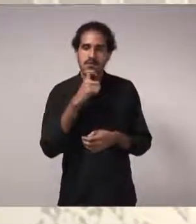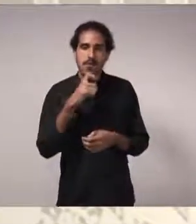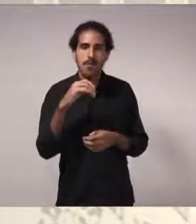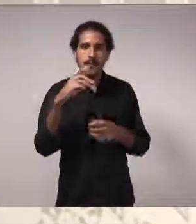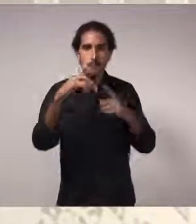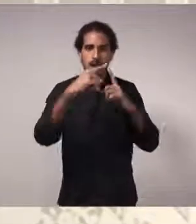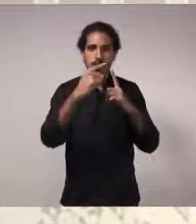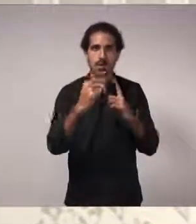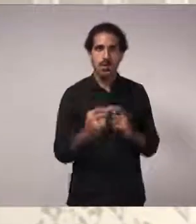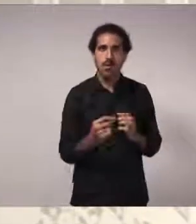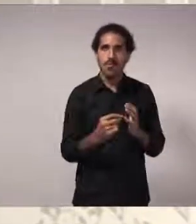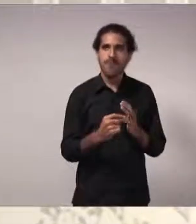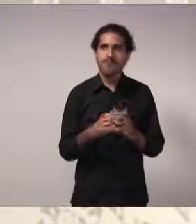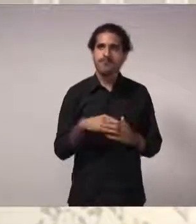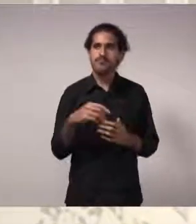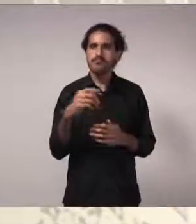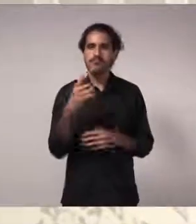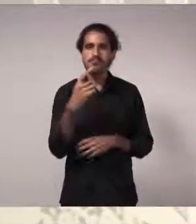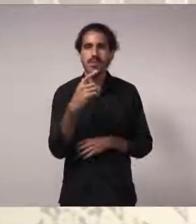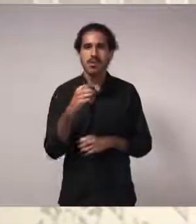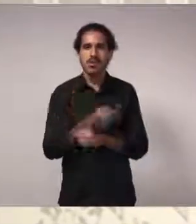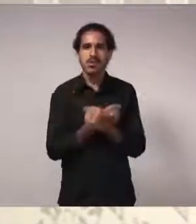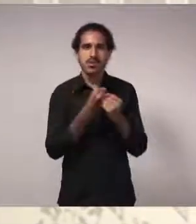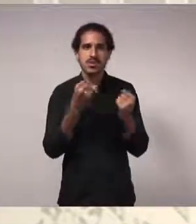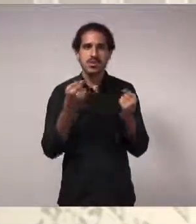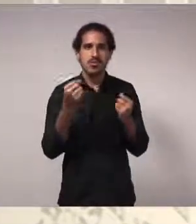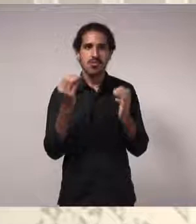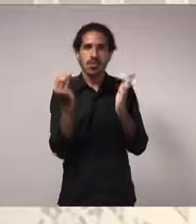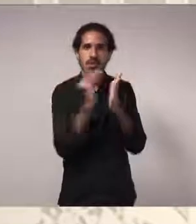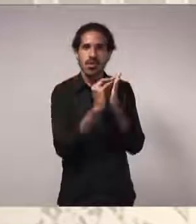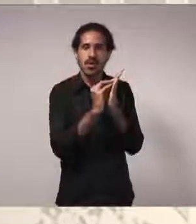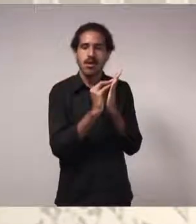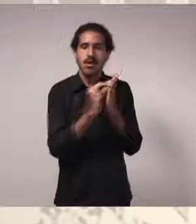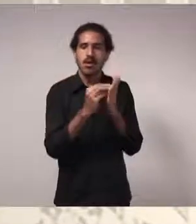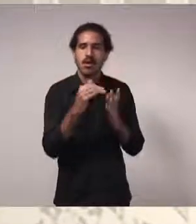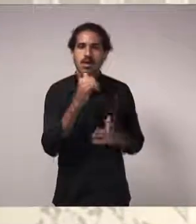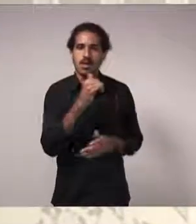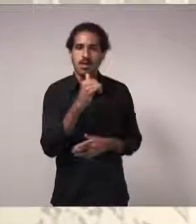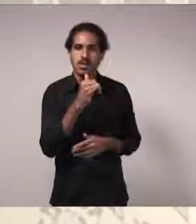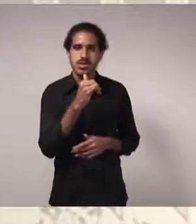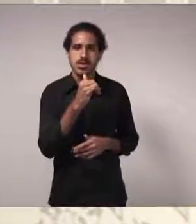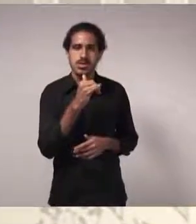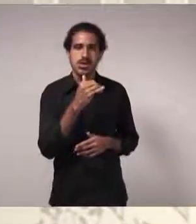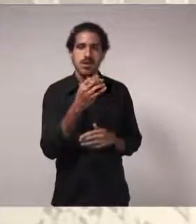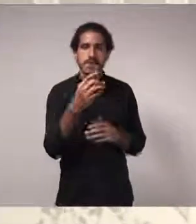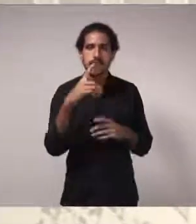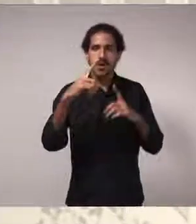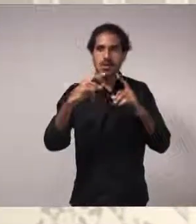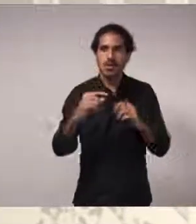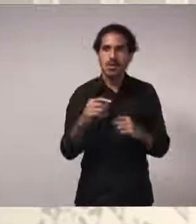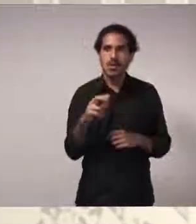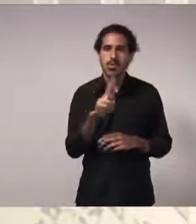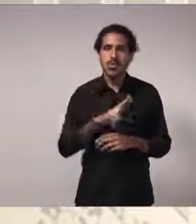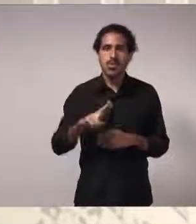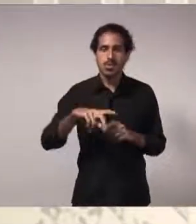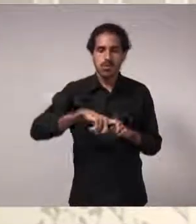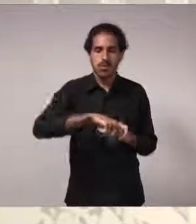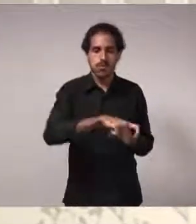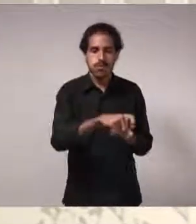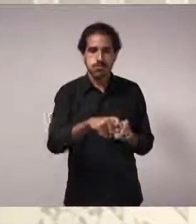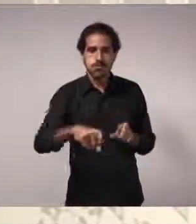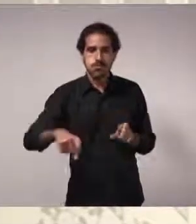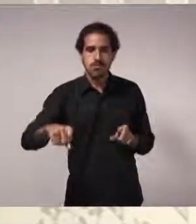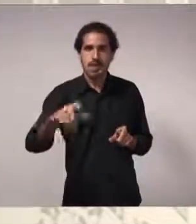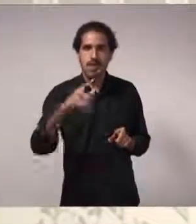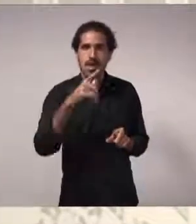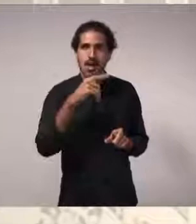sede da Câmara, não daria para encher de split lá, nós colocamos uma resfriadora menor, aproveitando a tubulação de água gelada que já corria